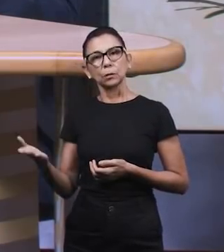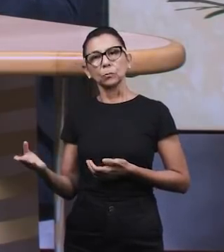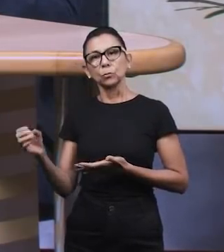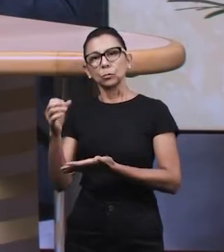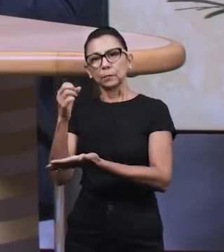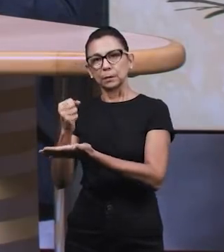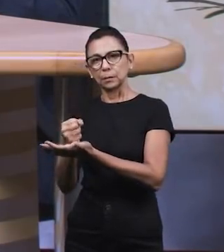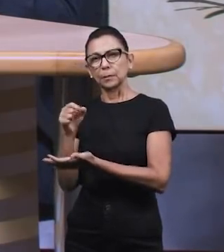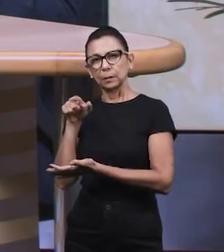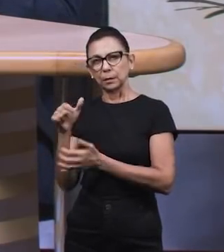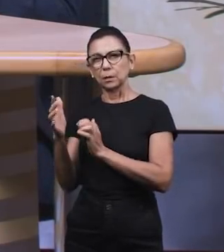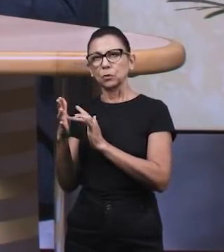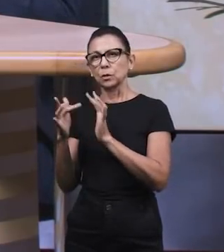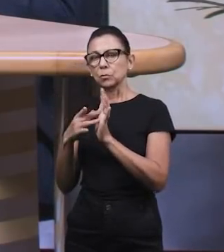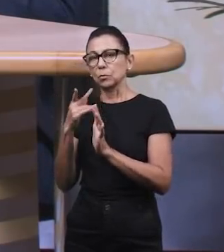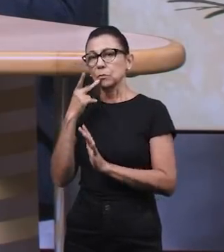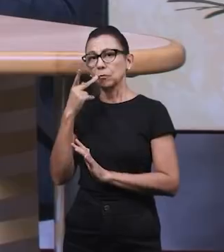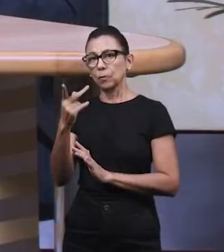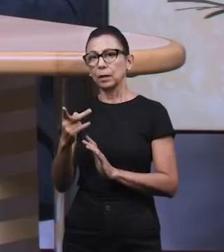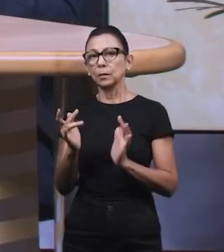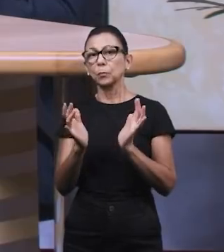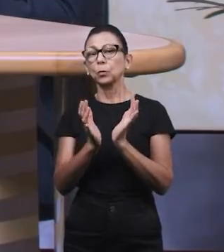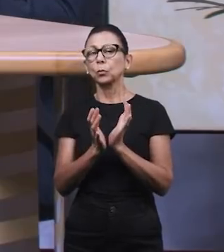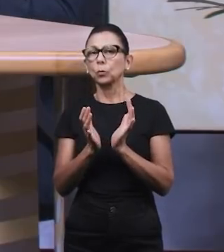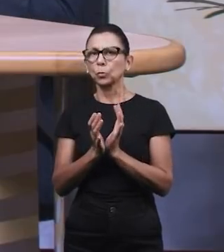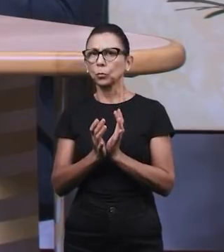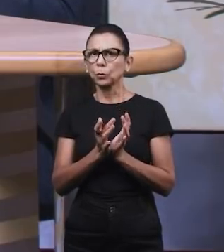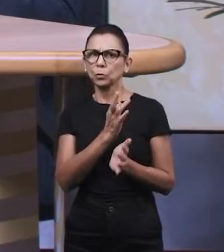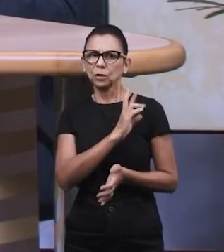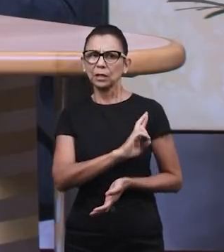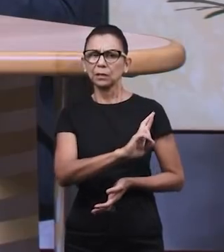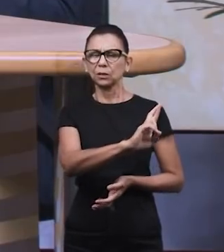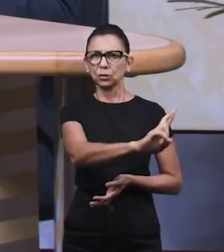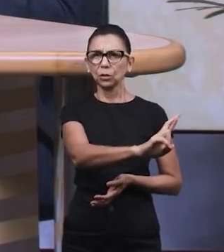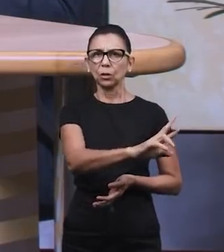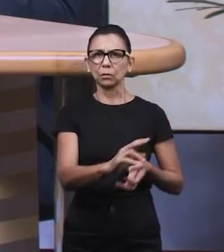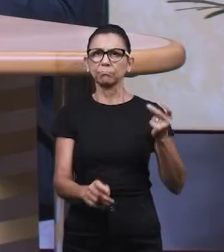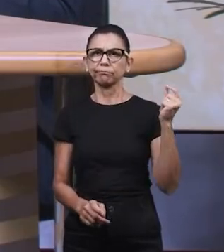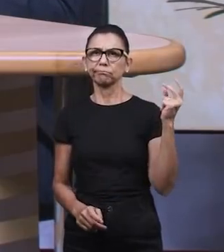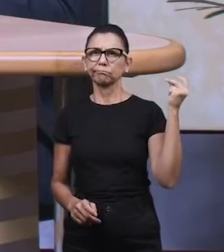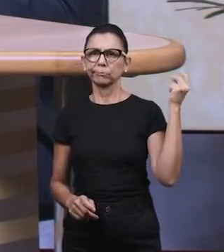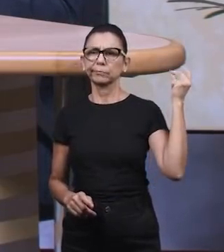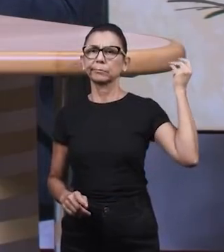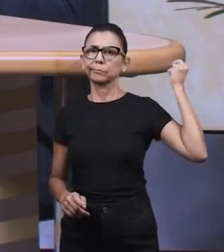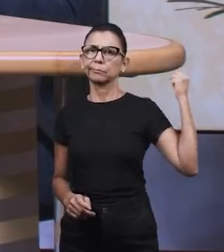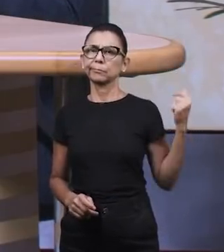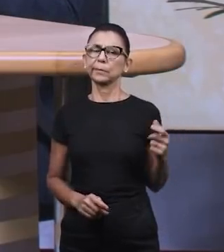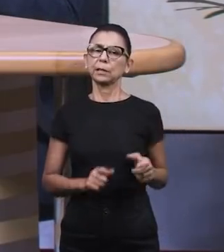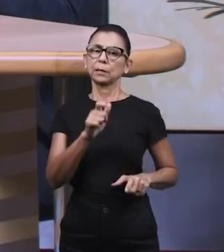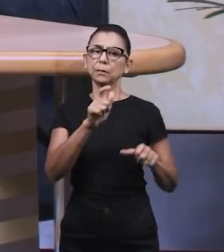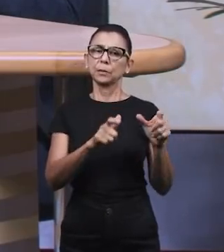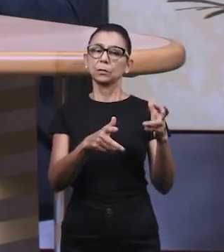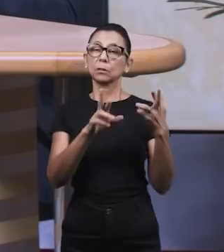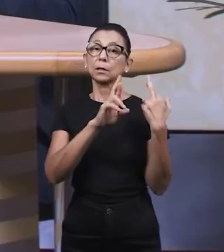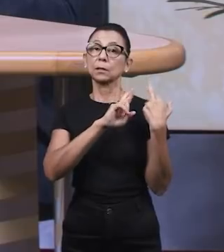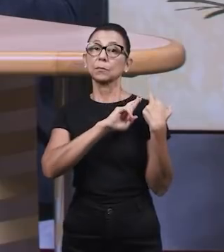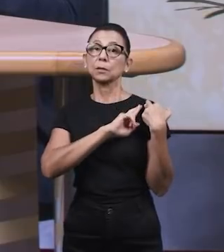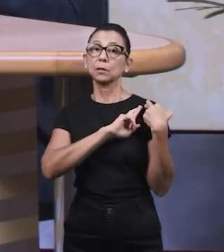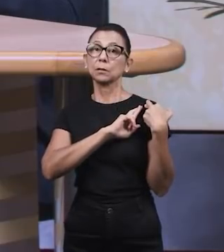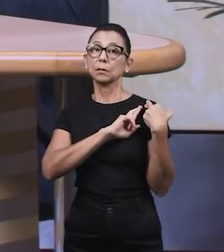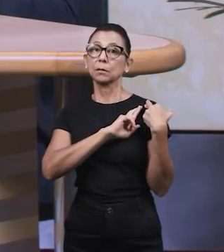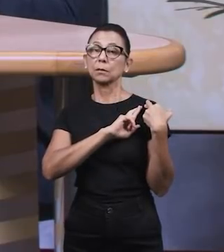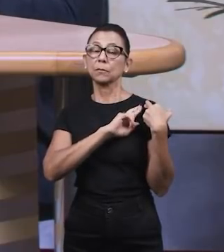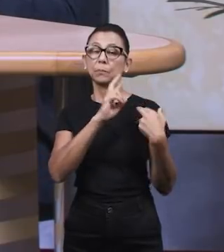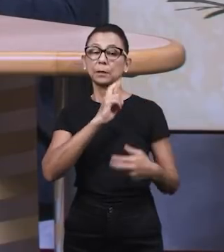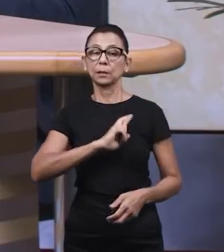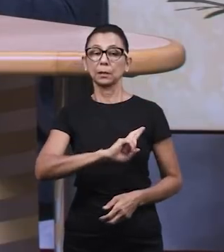aos religiosos daqueles dias, aos escribas e fariseus, saduceus daquela época, que eram aqueles que eram responsáveis pela